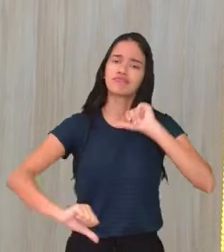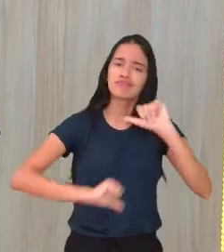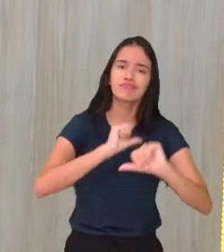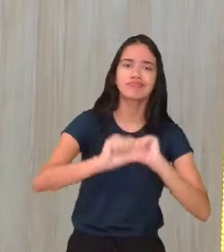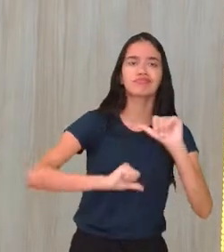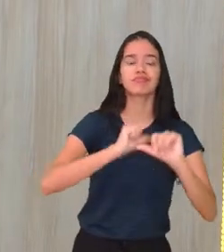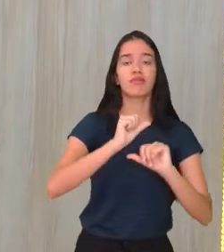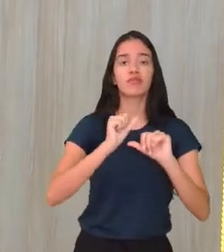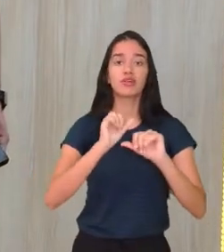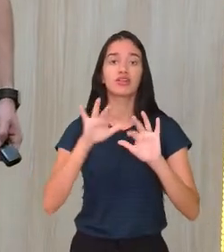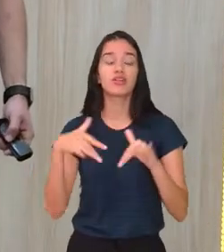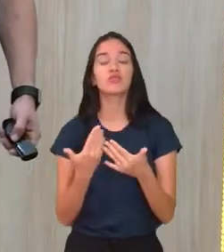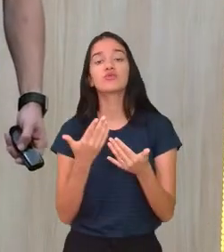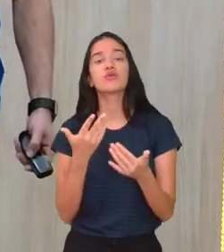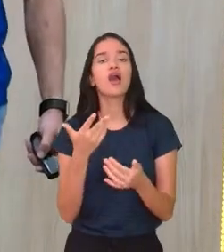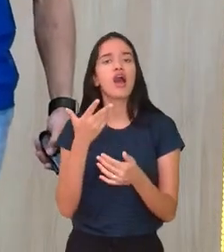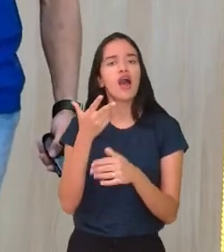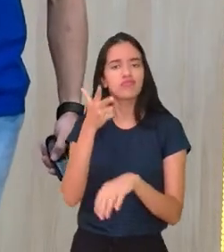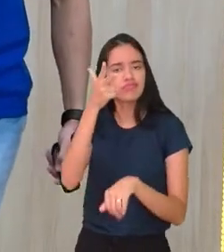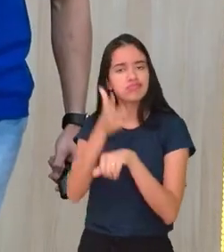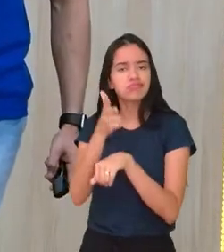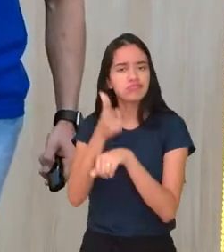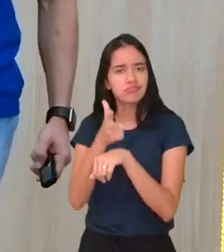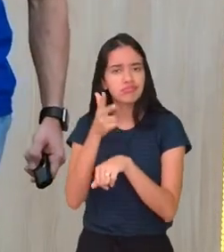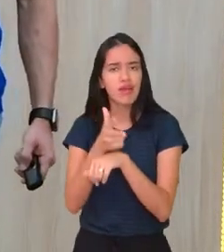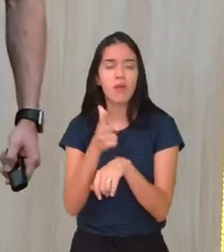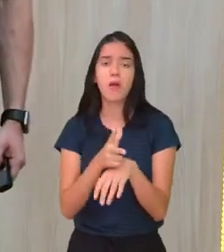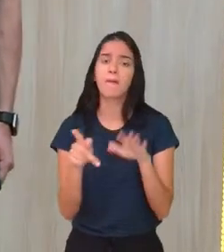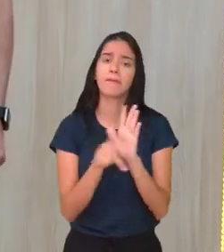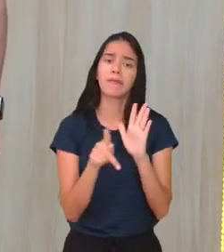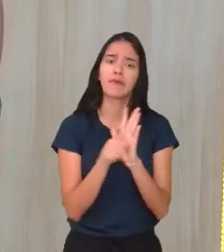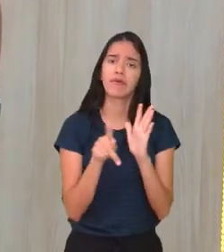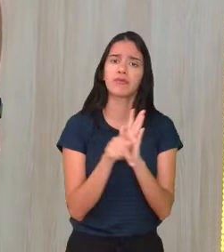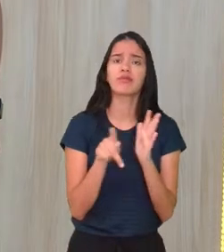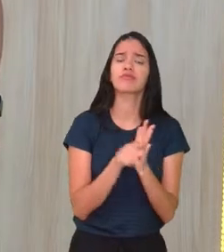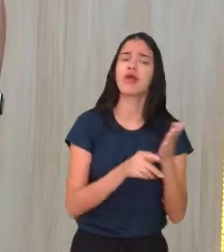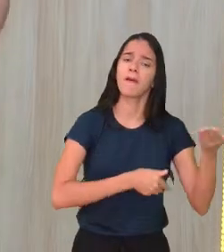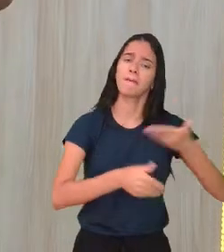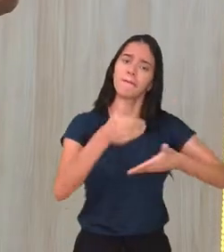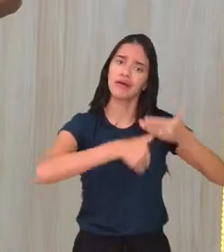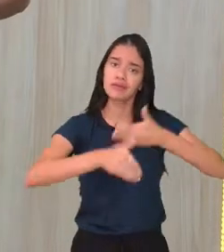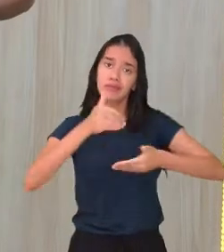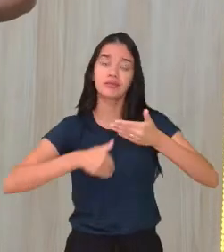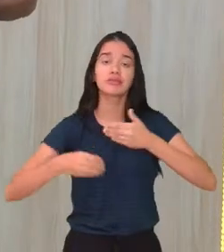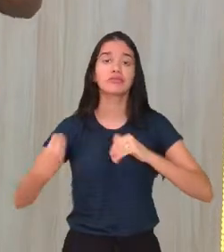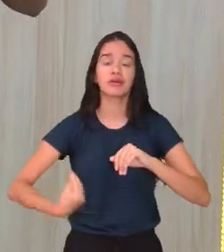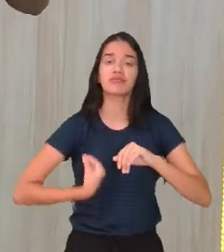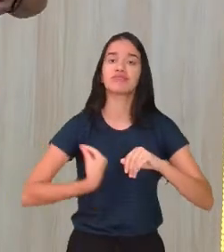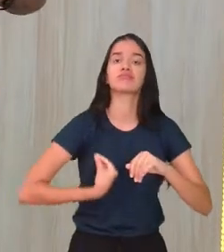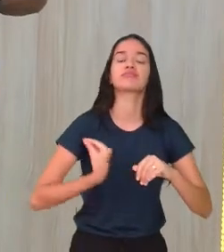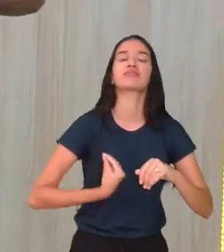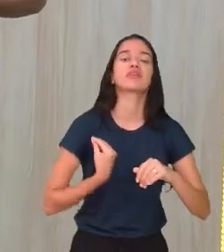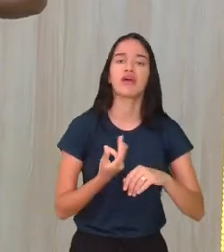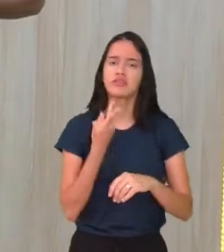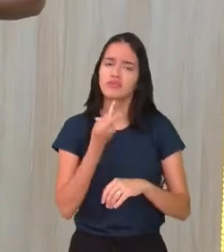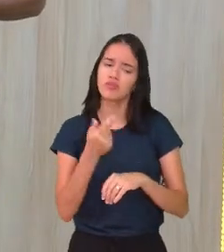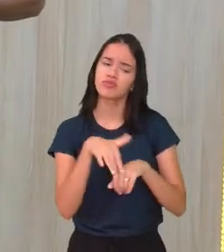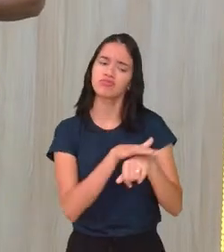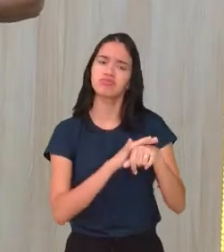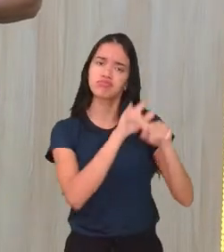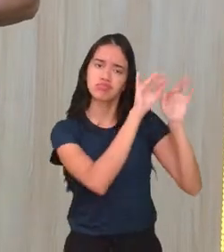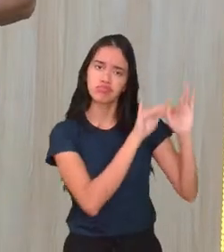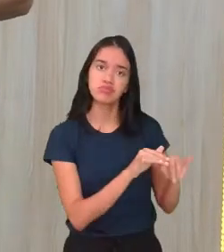essa videoaula em uma aula digital propriamente dita, onde você pode participar aqui ao vivo com a gente, falando com a gente no